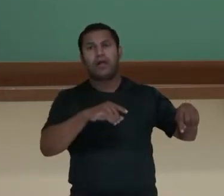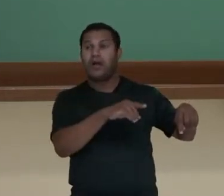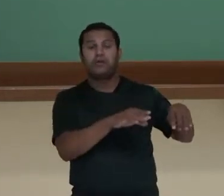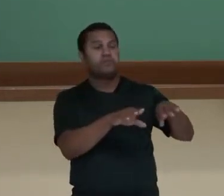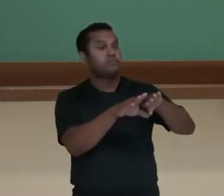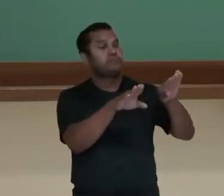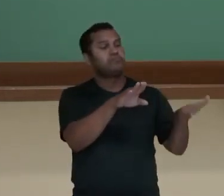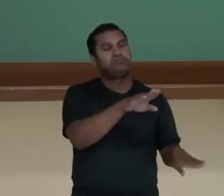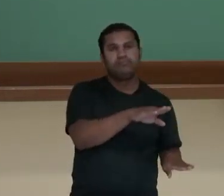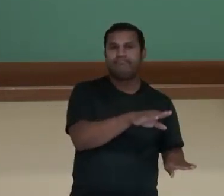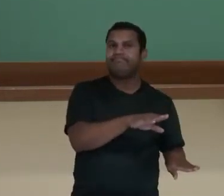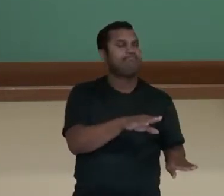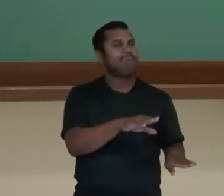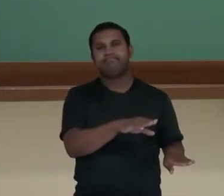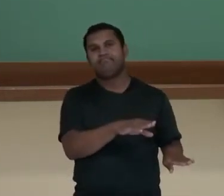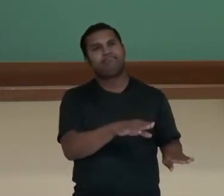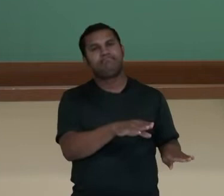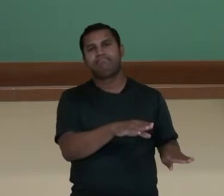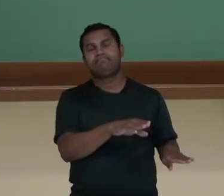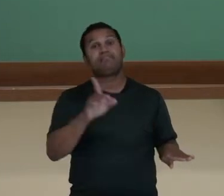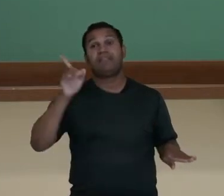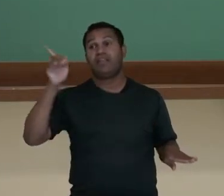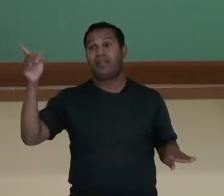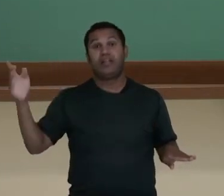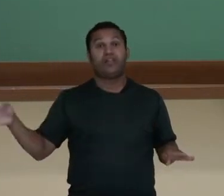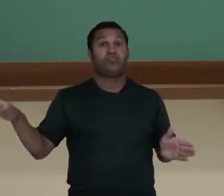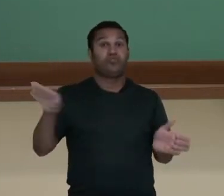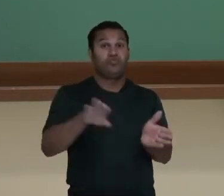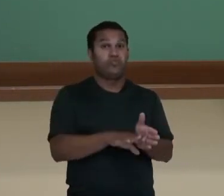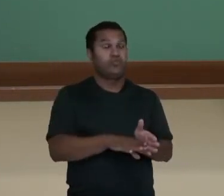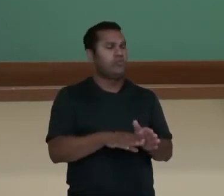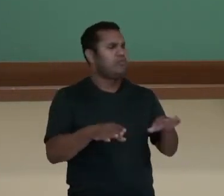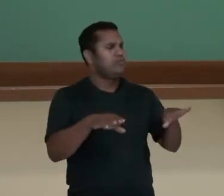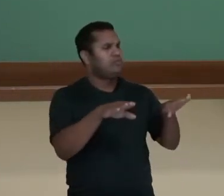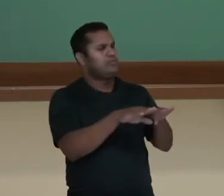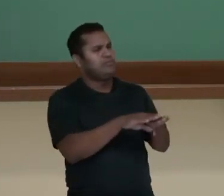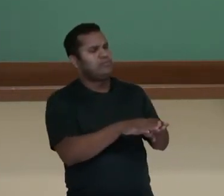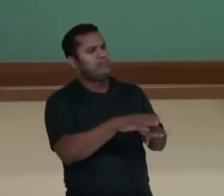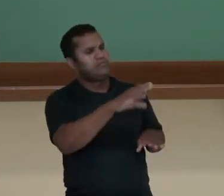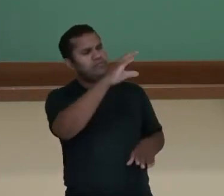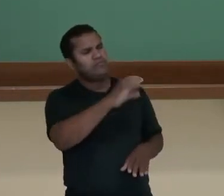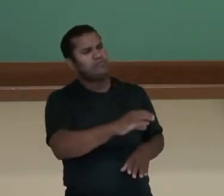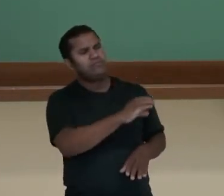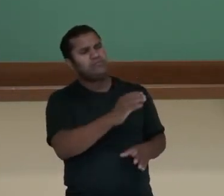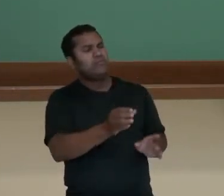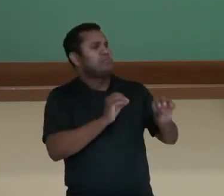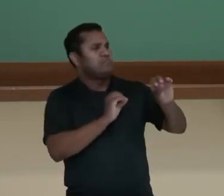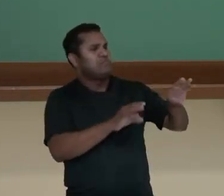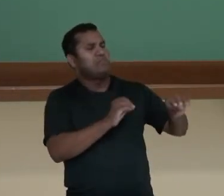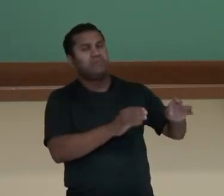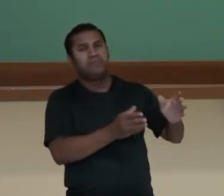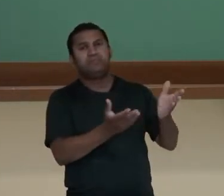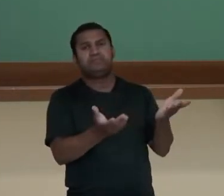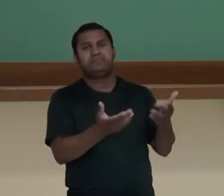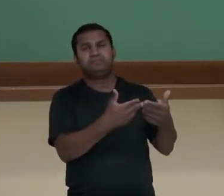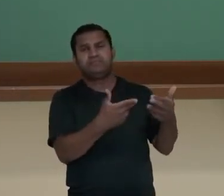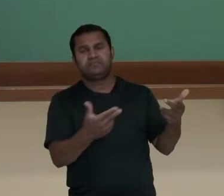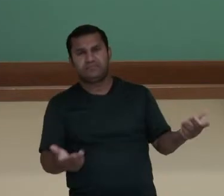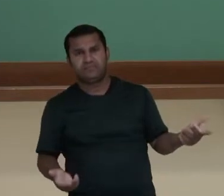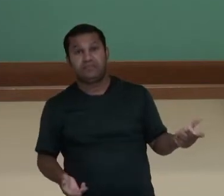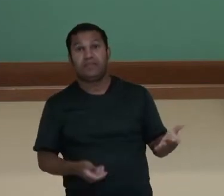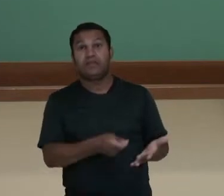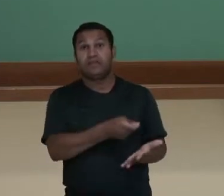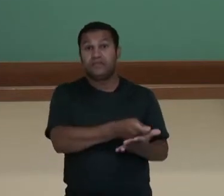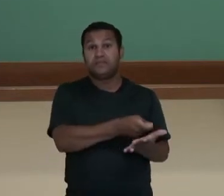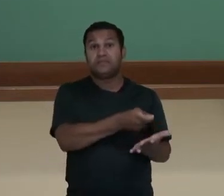no etnocentrismo, vão impor a sua religiosidade, vão subjugar a cultura asteca. Assim como os portugueses fizeram